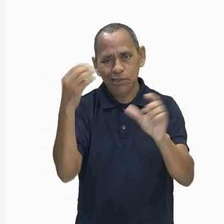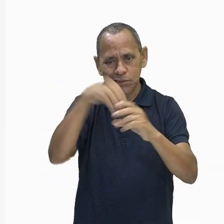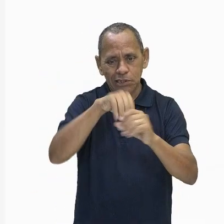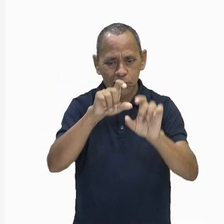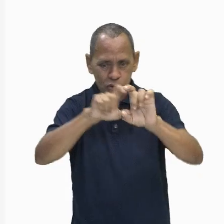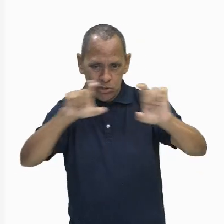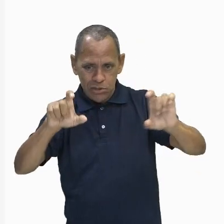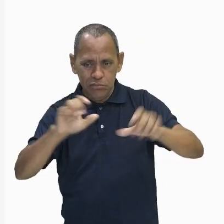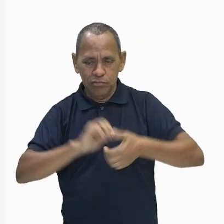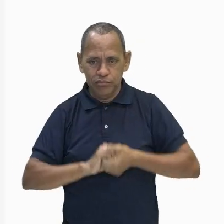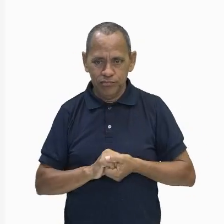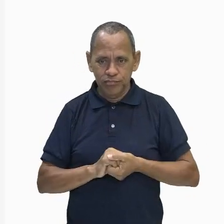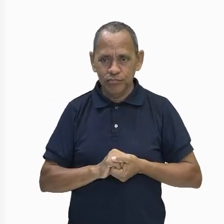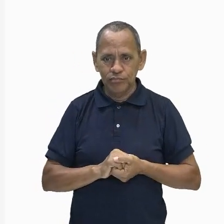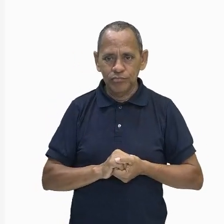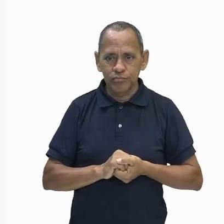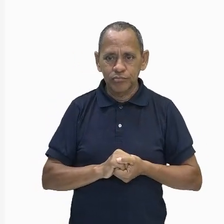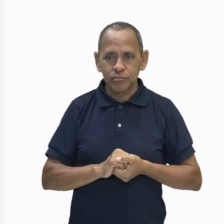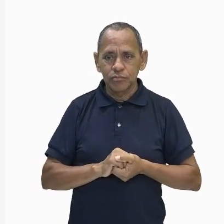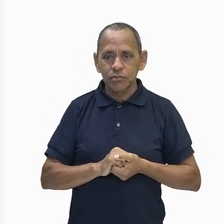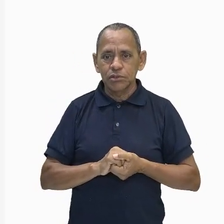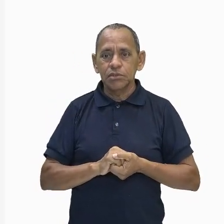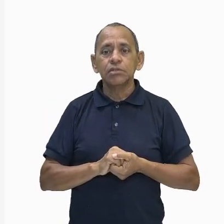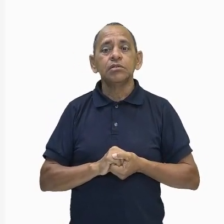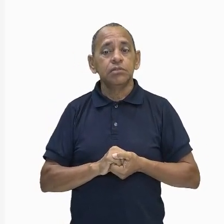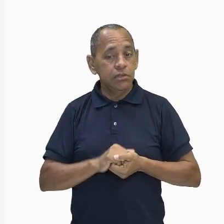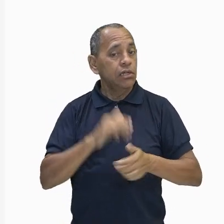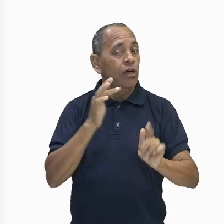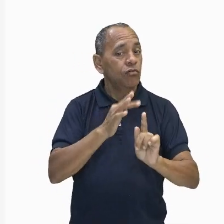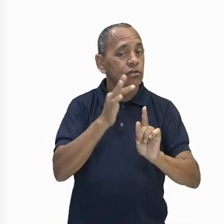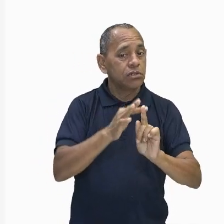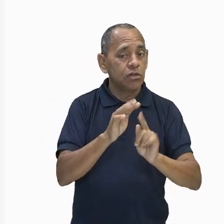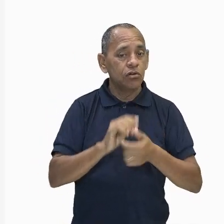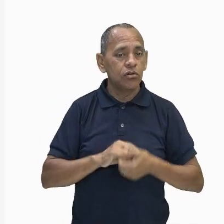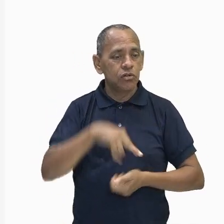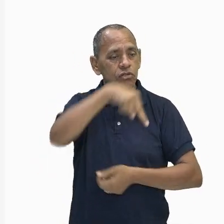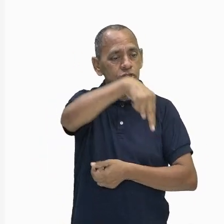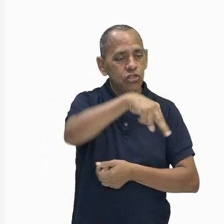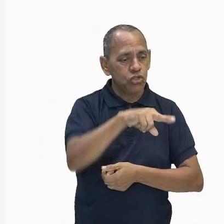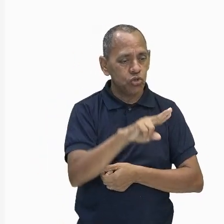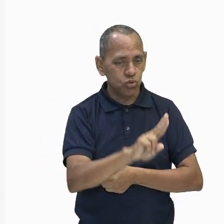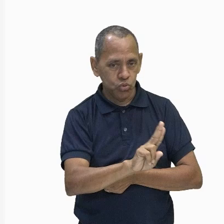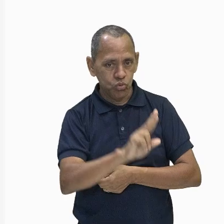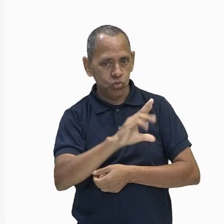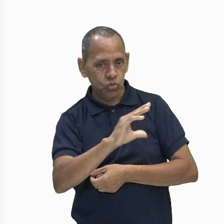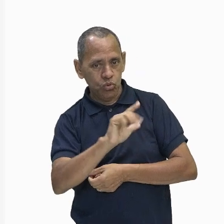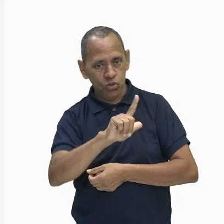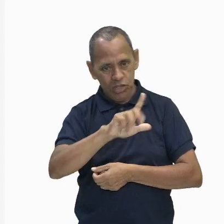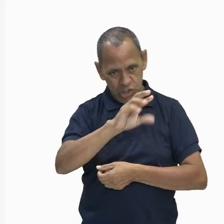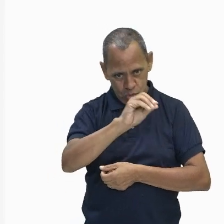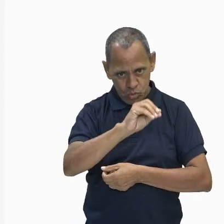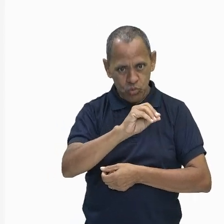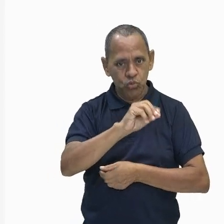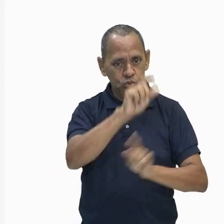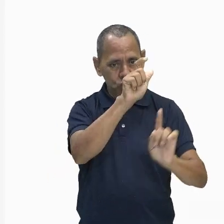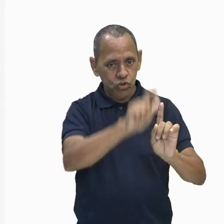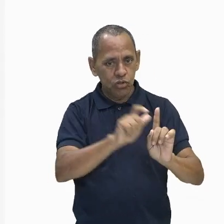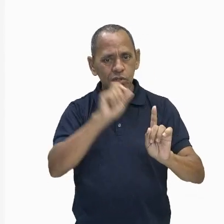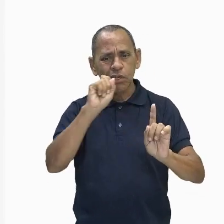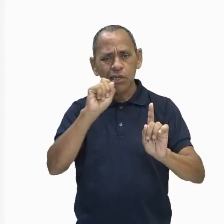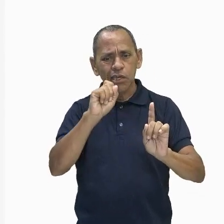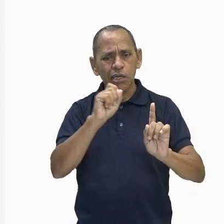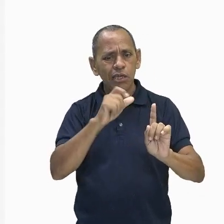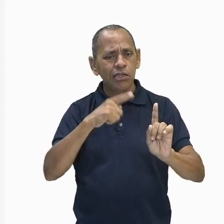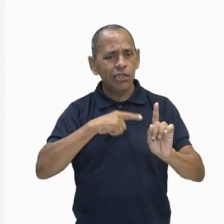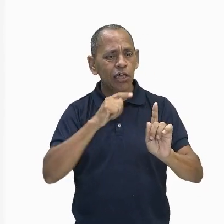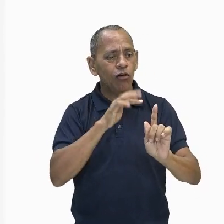ser uma palavra essencial, está exercendo a função de núcleo do sujeito. Já que é o núcleo do sujeito, sabemos que quem exerce essa função